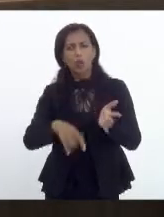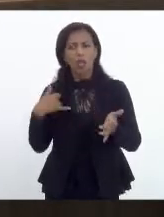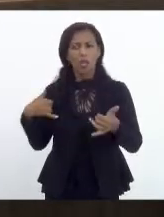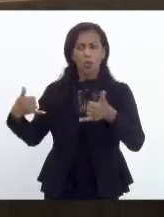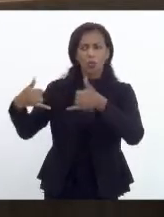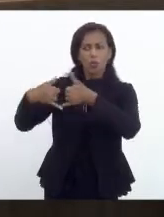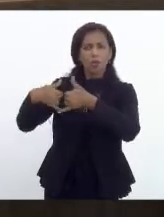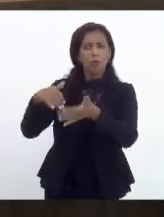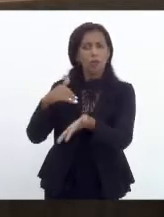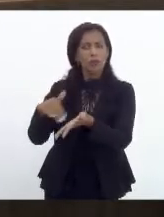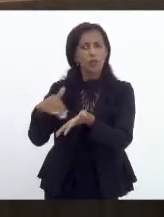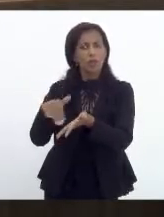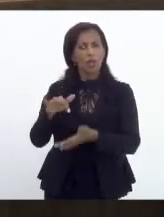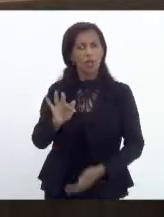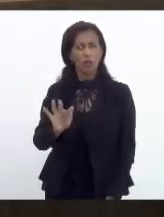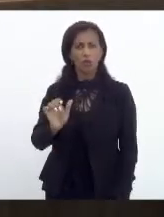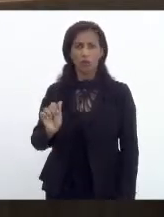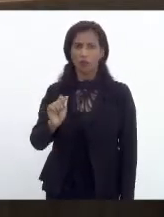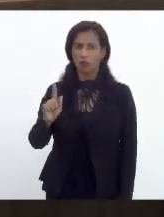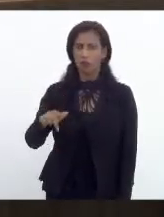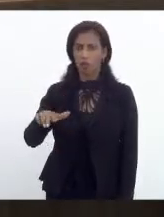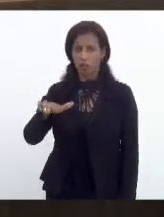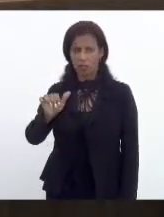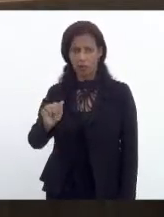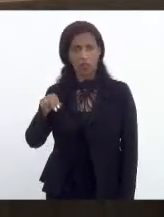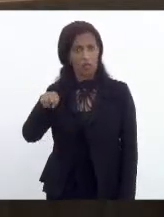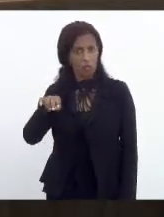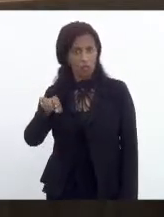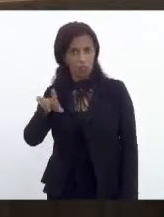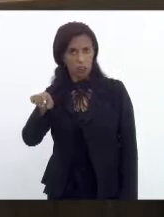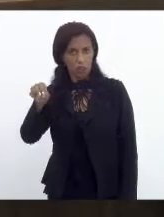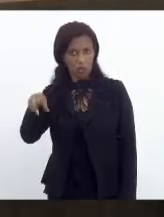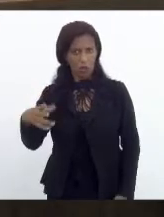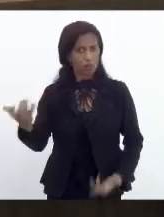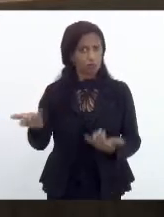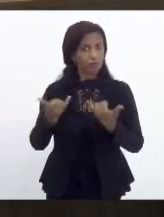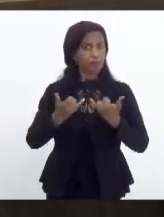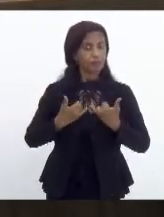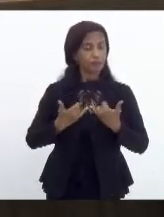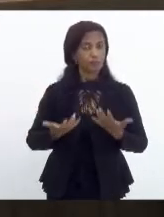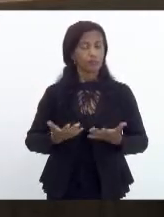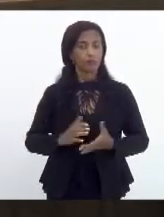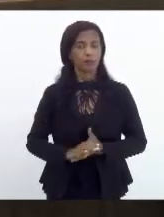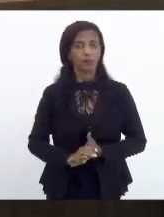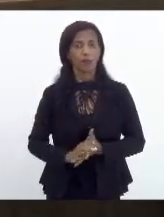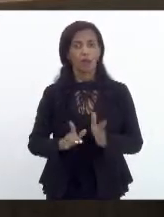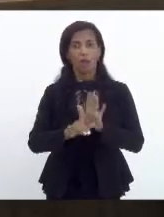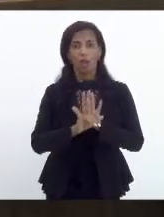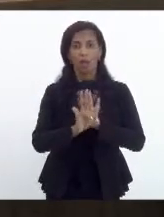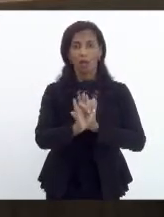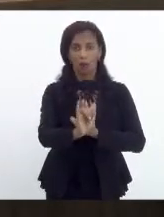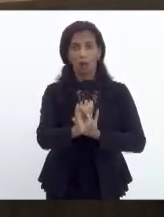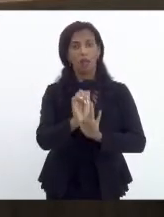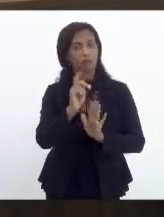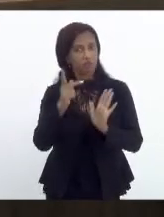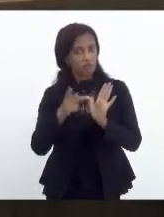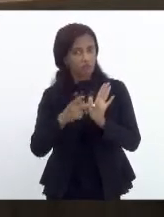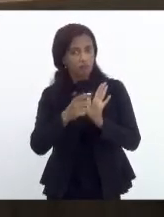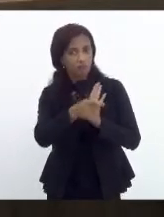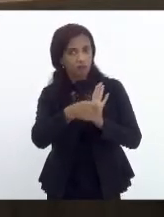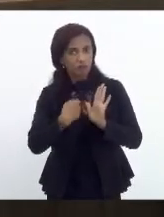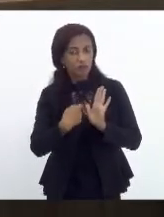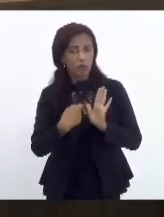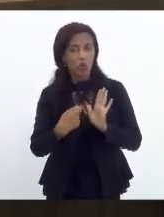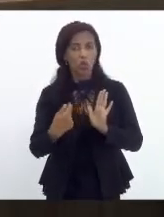para o secretário de Fazenda, secretário Nelson, e ele me disse o seguinte, que a lei de fato foi sancionada, só